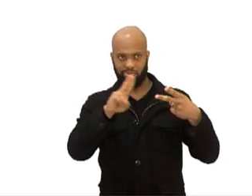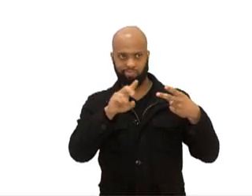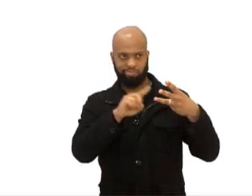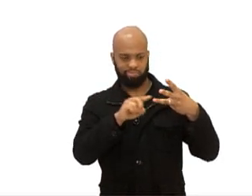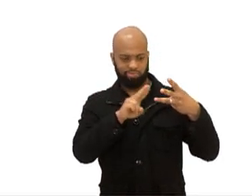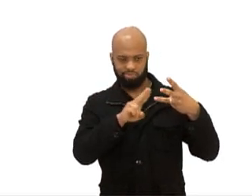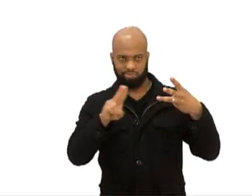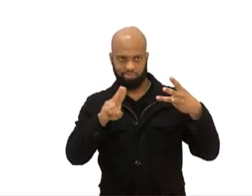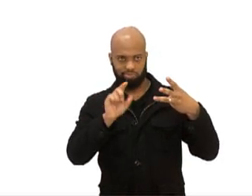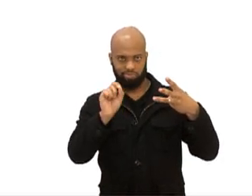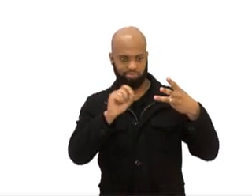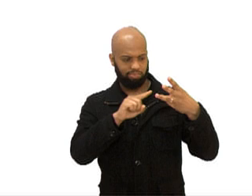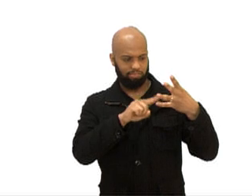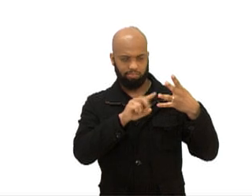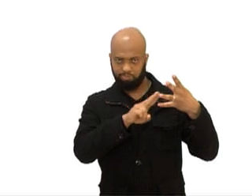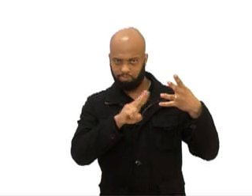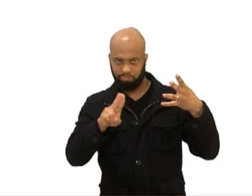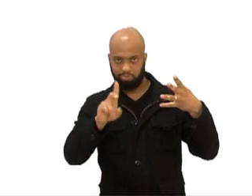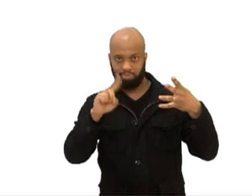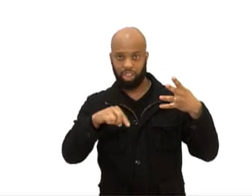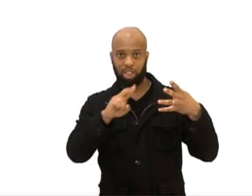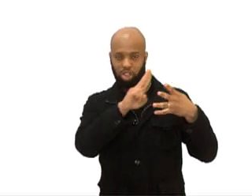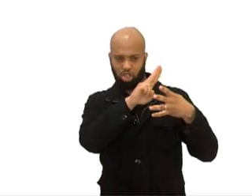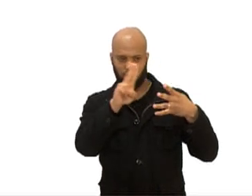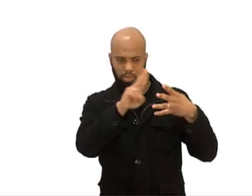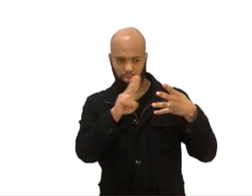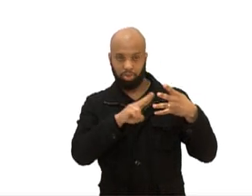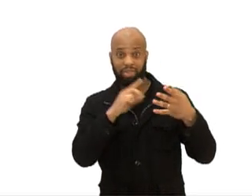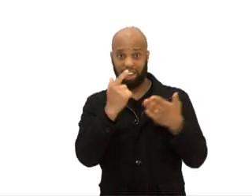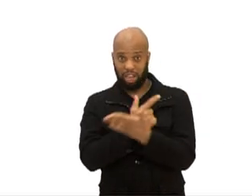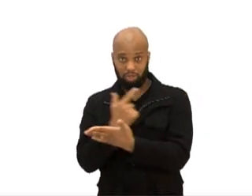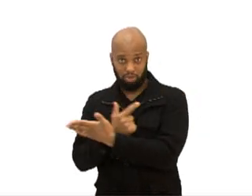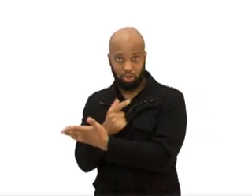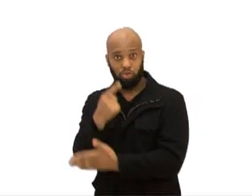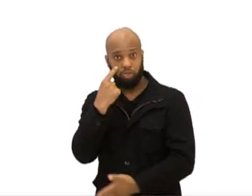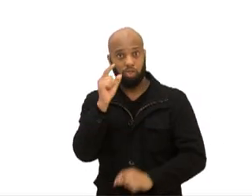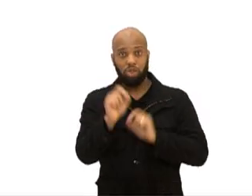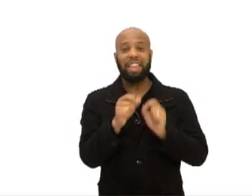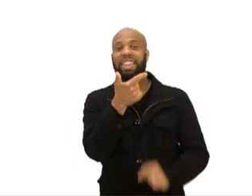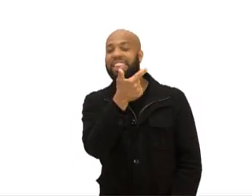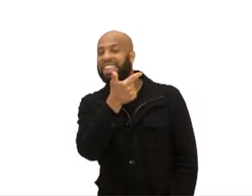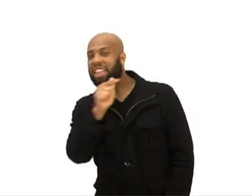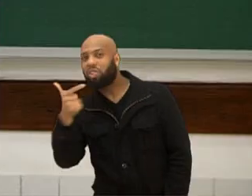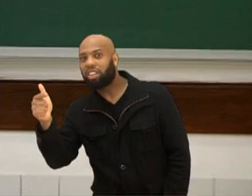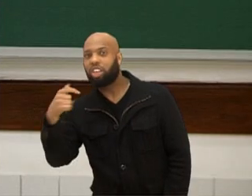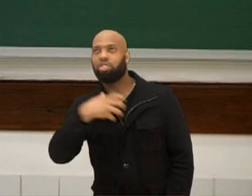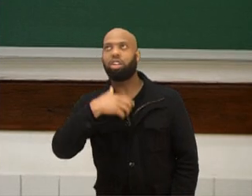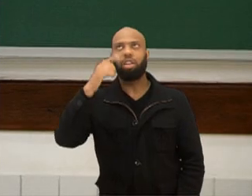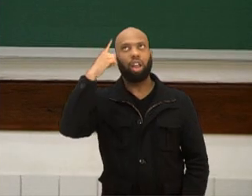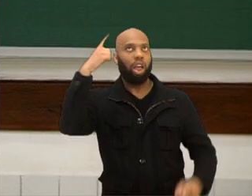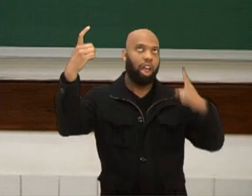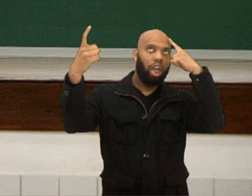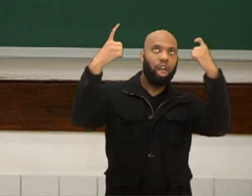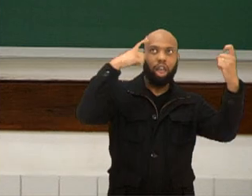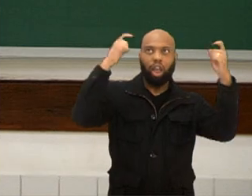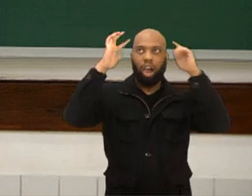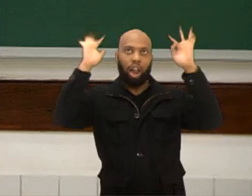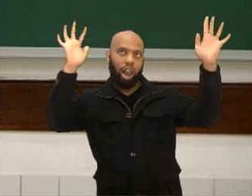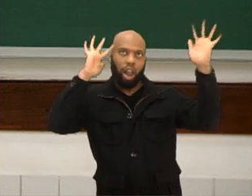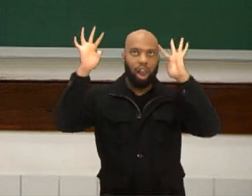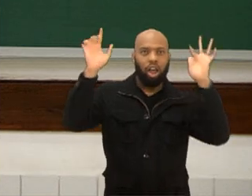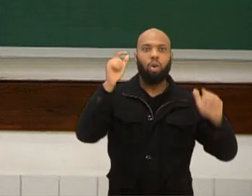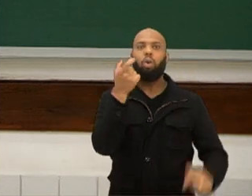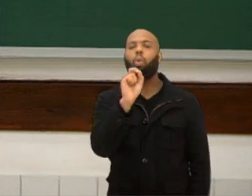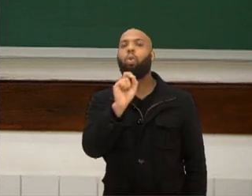em Antares. Letra C, Espírito Perdido. Ou letra D, O Código da Vinci. Então, você conhece essas obras? Em qual